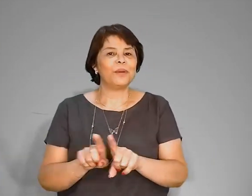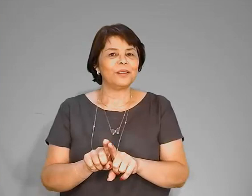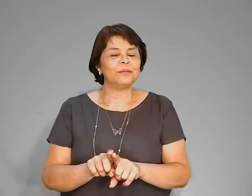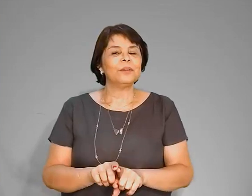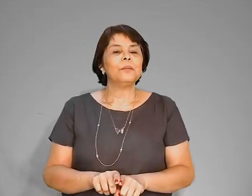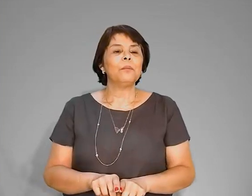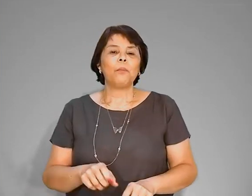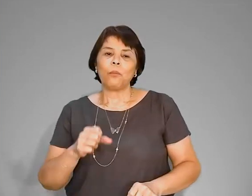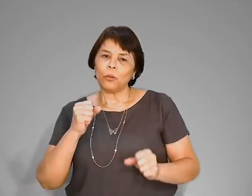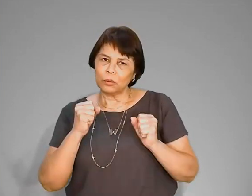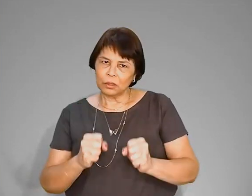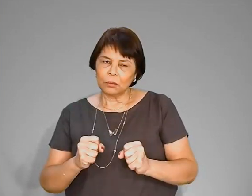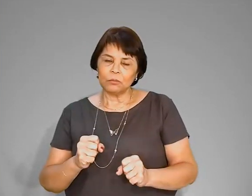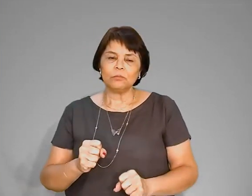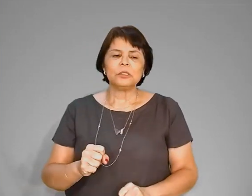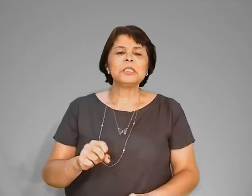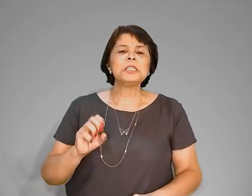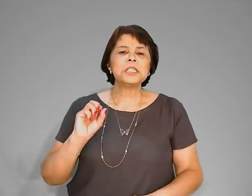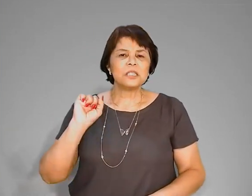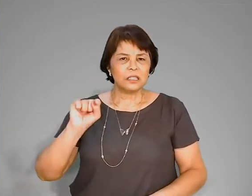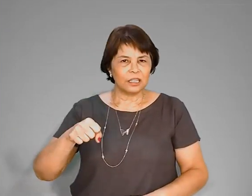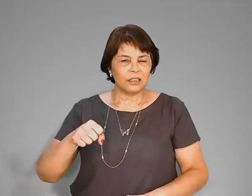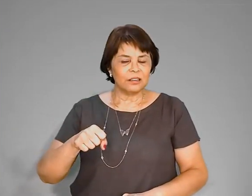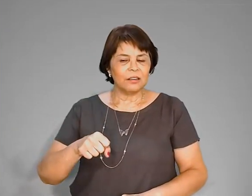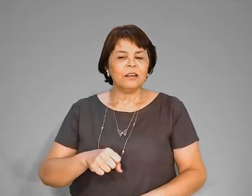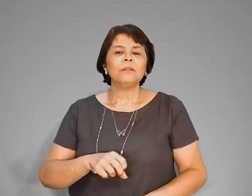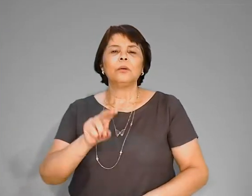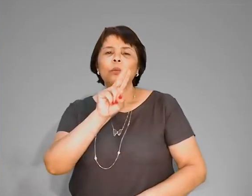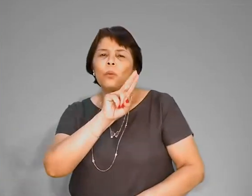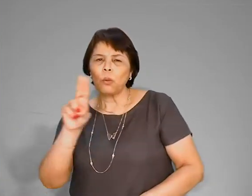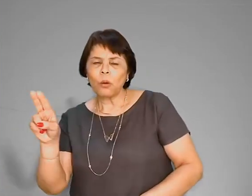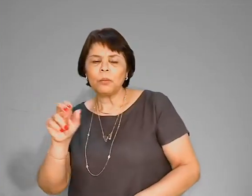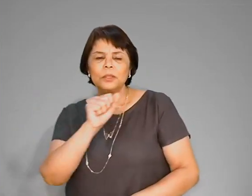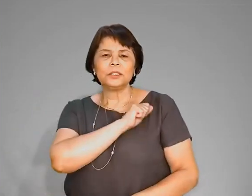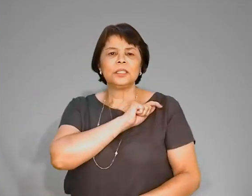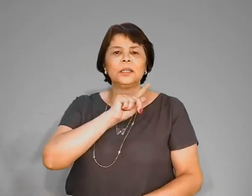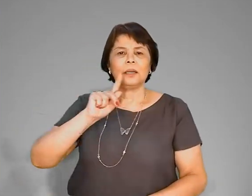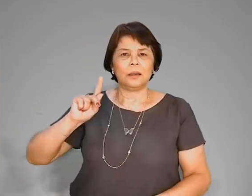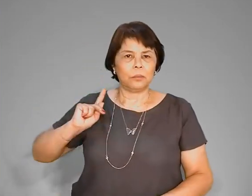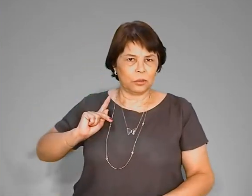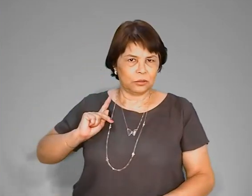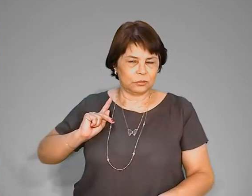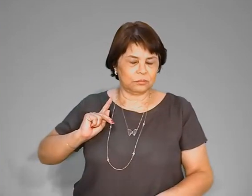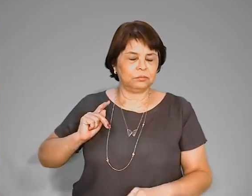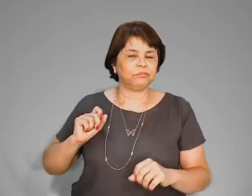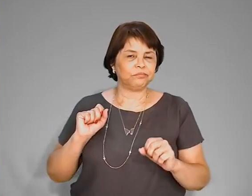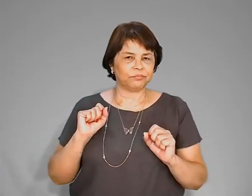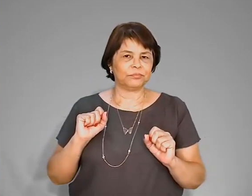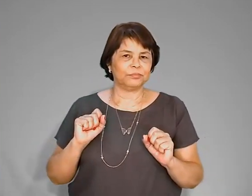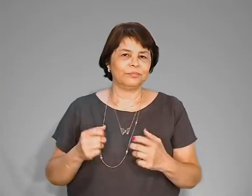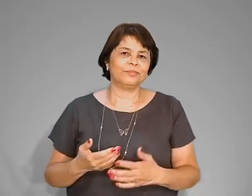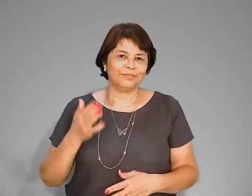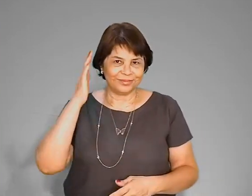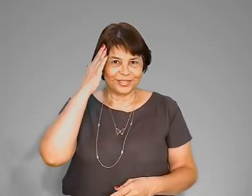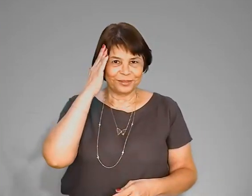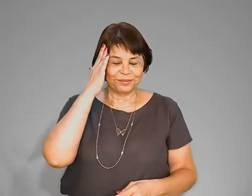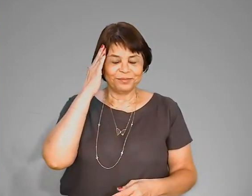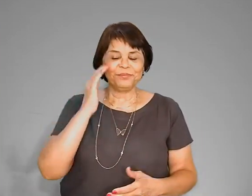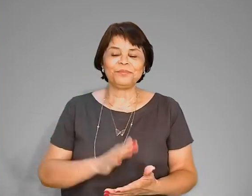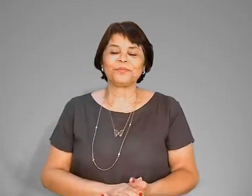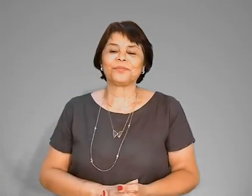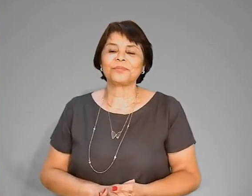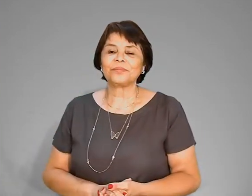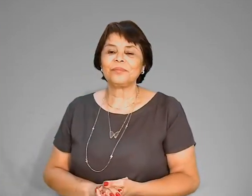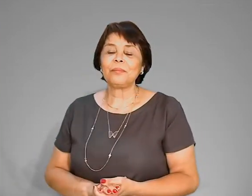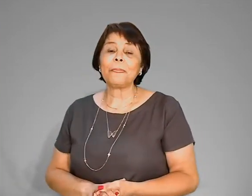fundamentam a nossa fé. Então, ele se diz apóstolos, agora sim, profetas. Profeta é